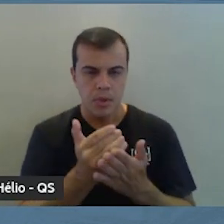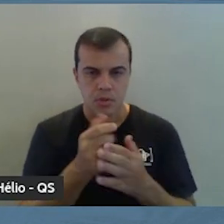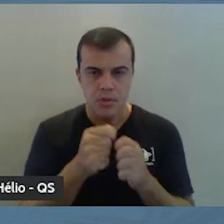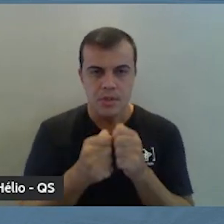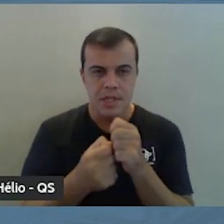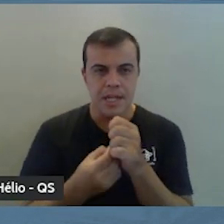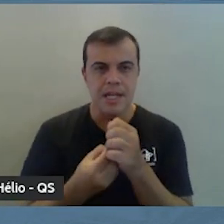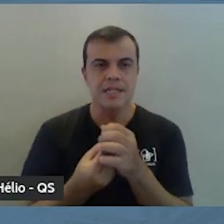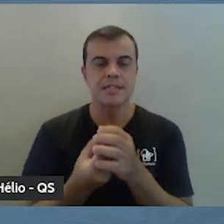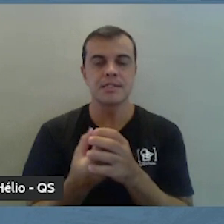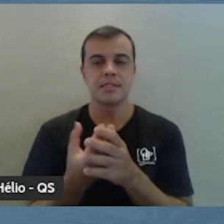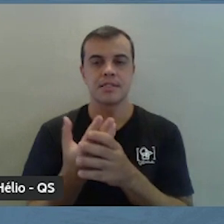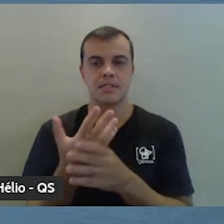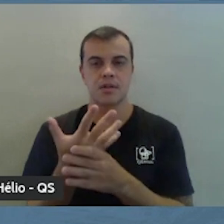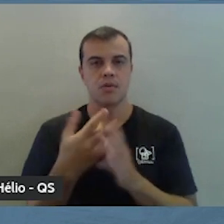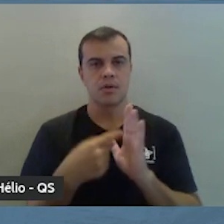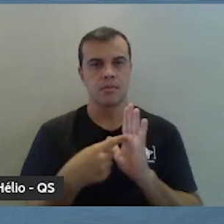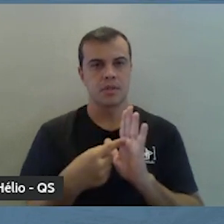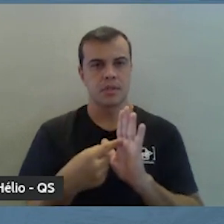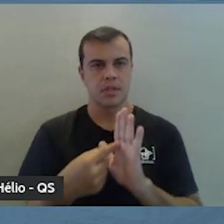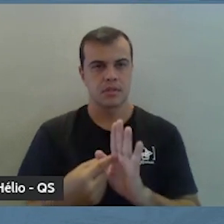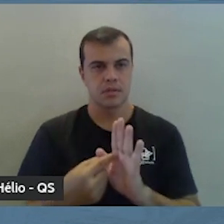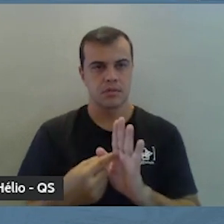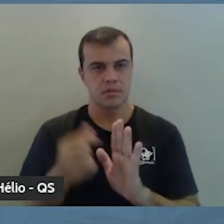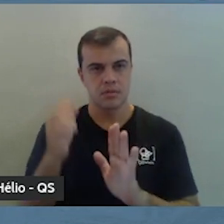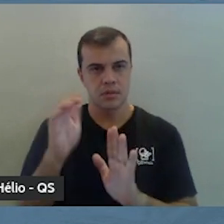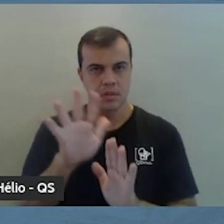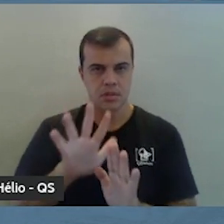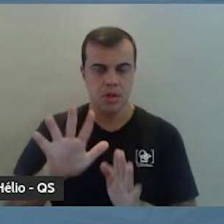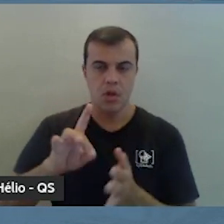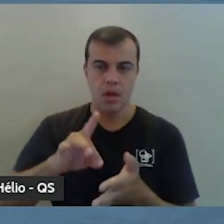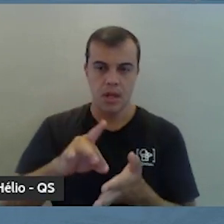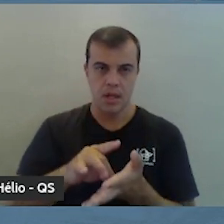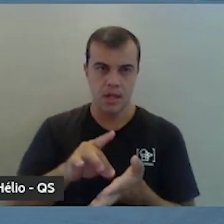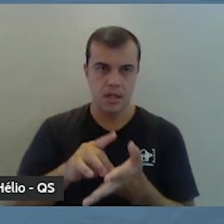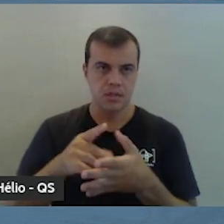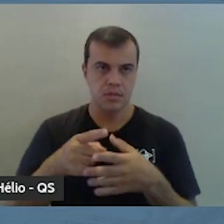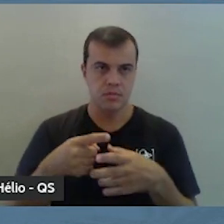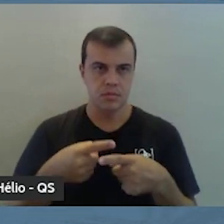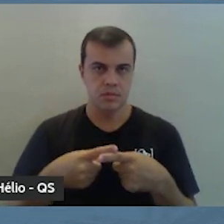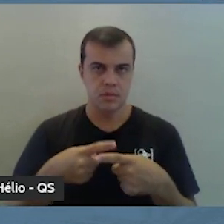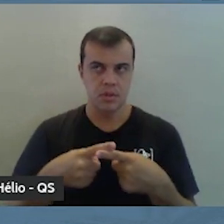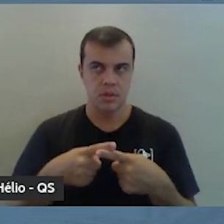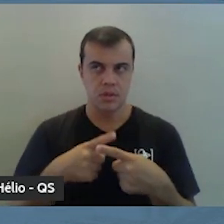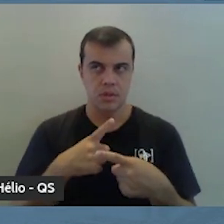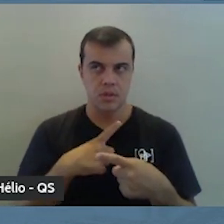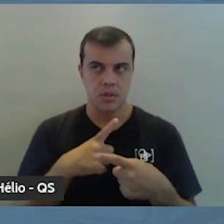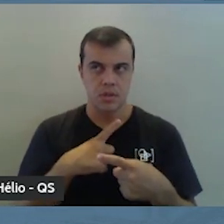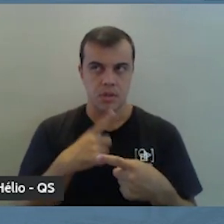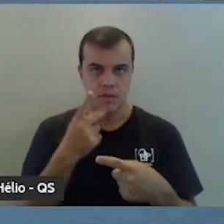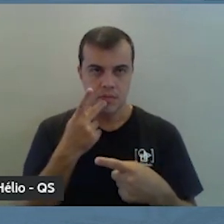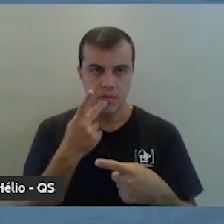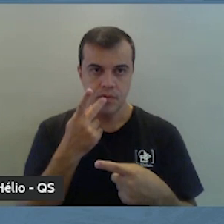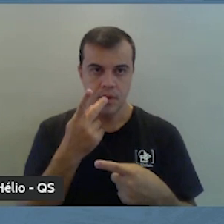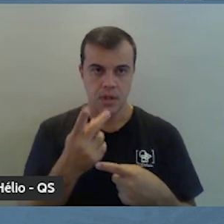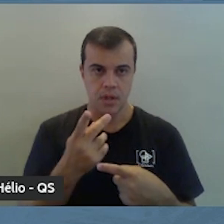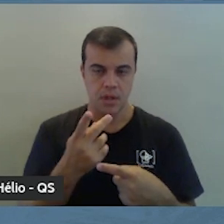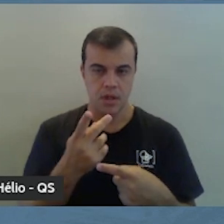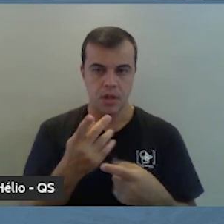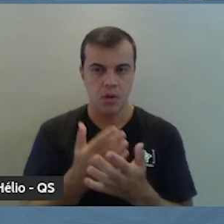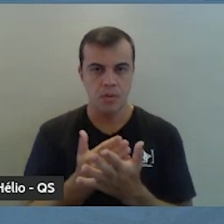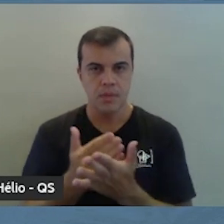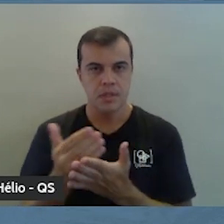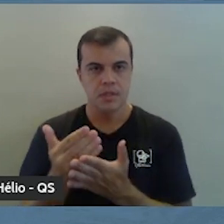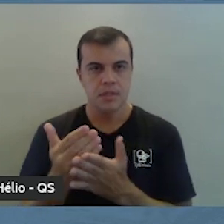construção de representação do nacional e da realidade, até porque acaba fazendo parte dessa